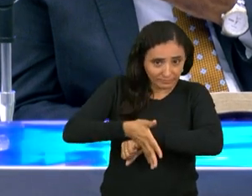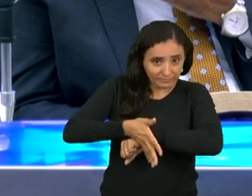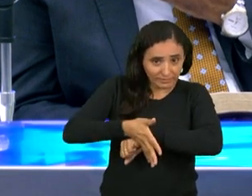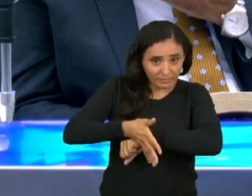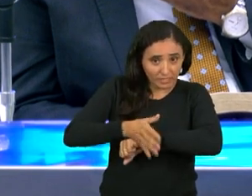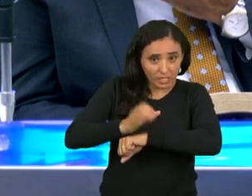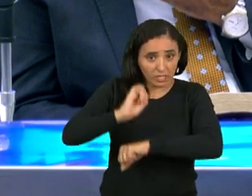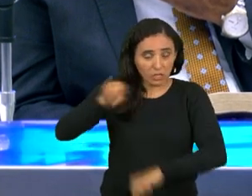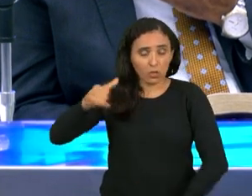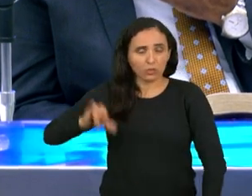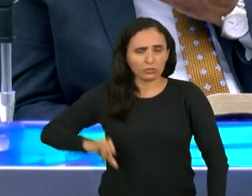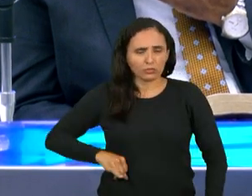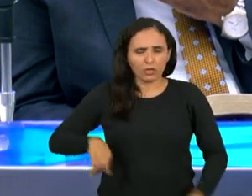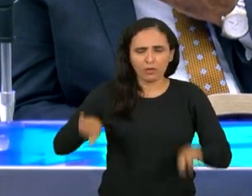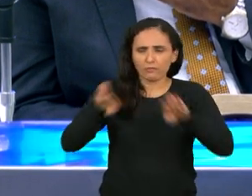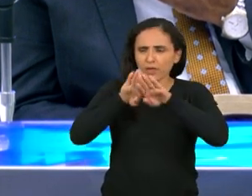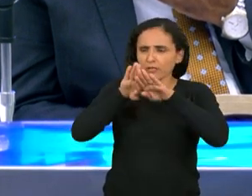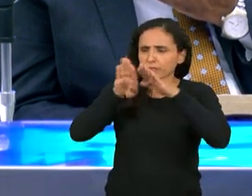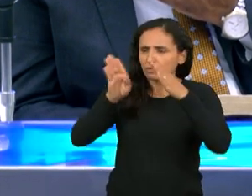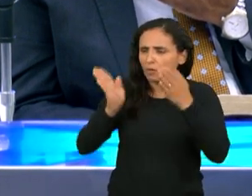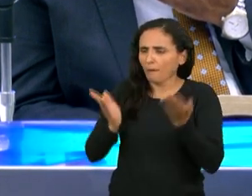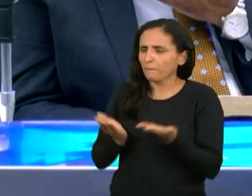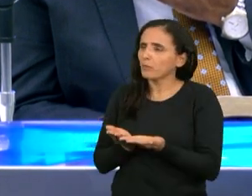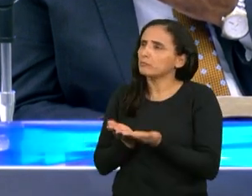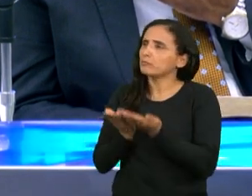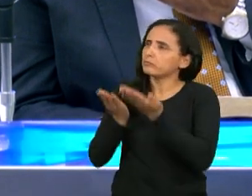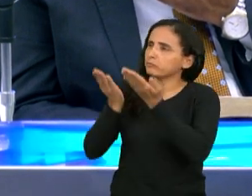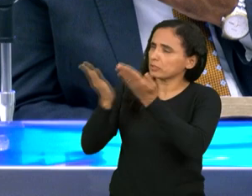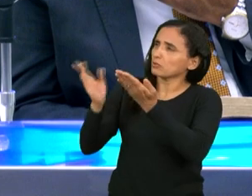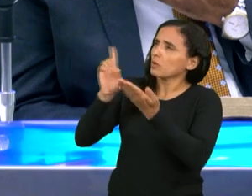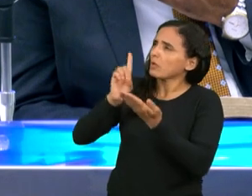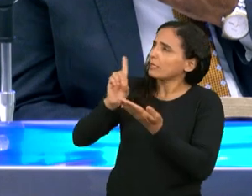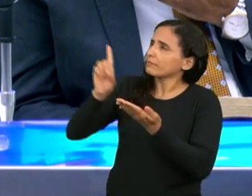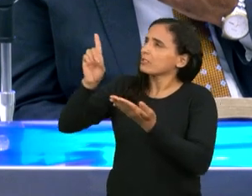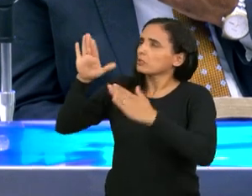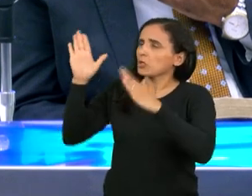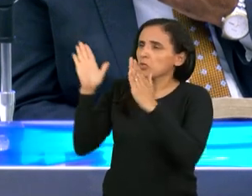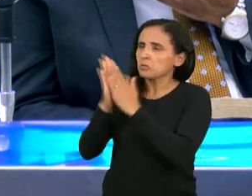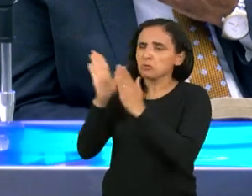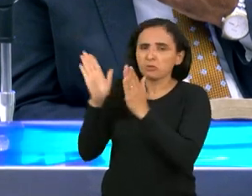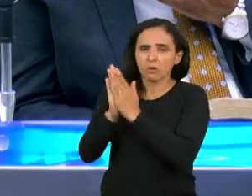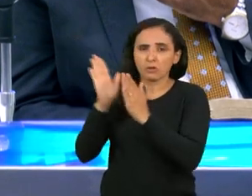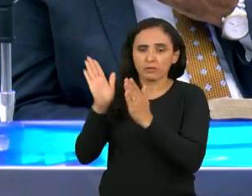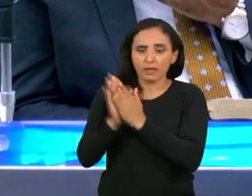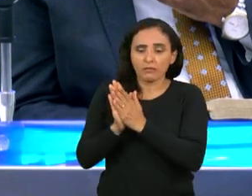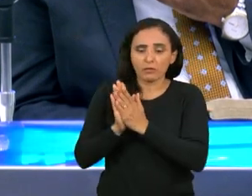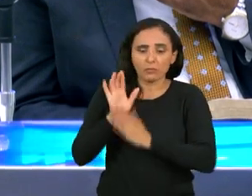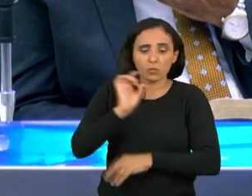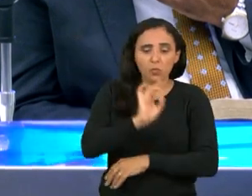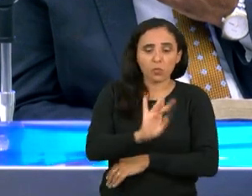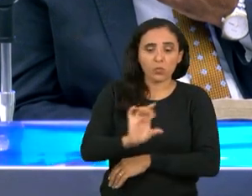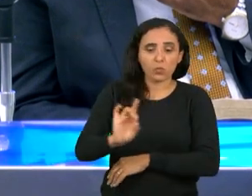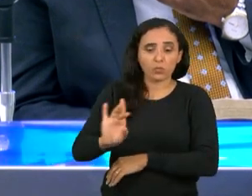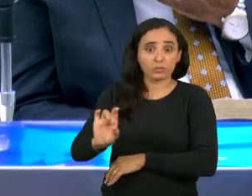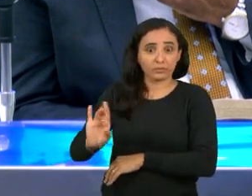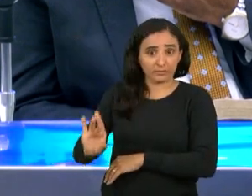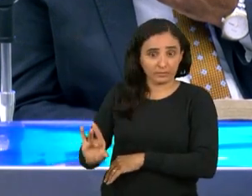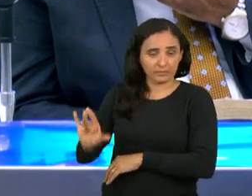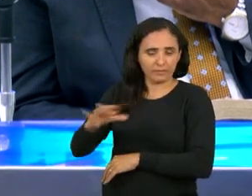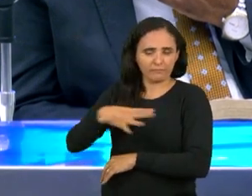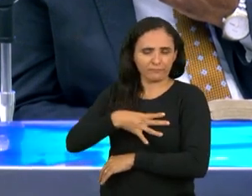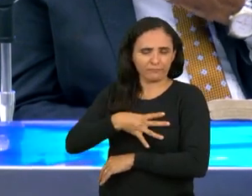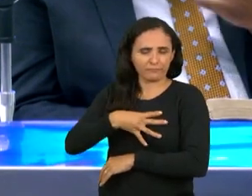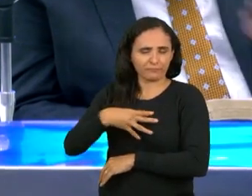e oferecia o holocausto segundo o número de todos